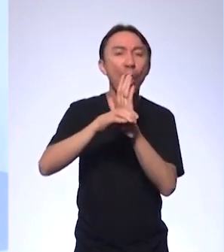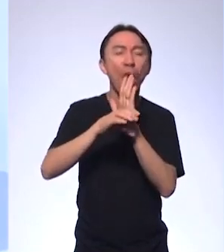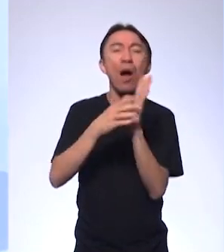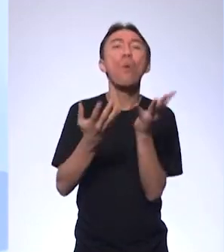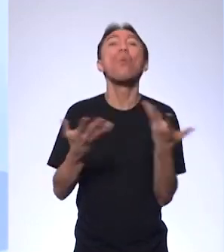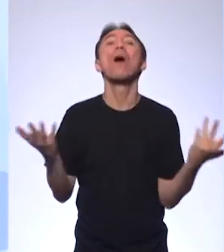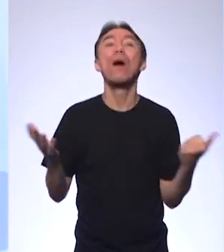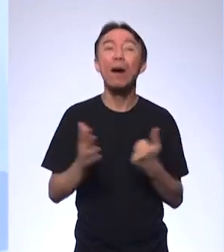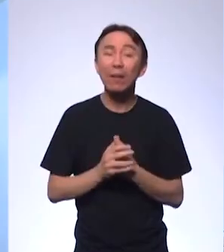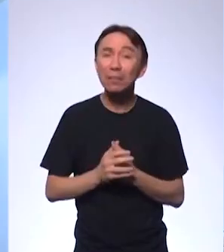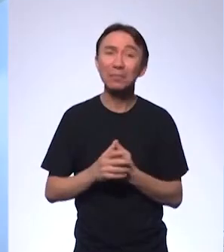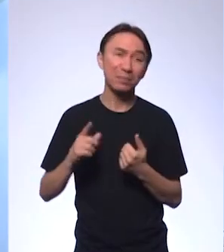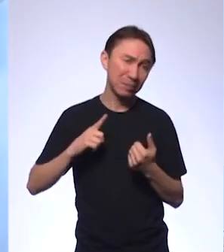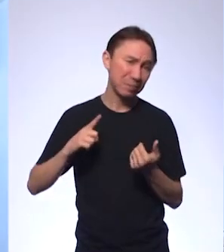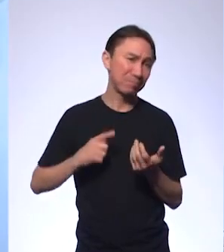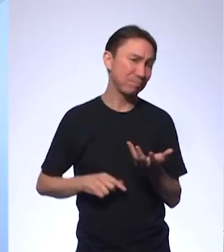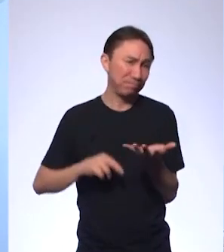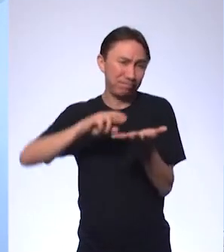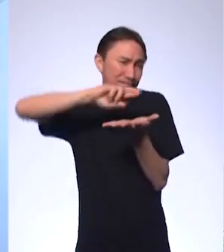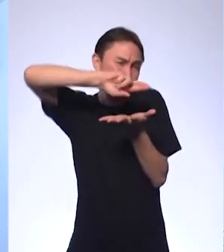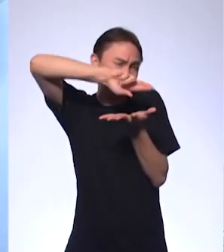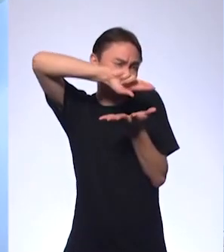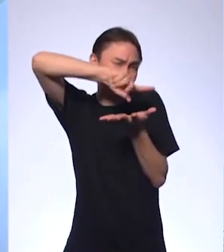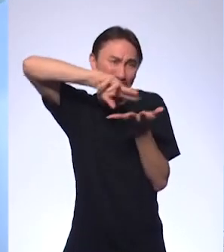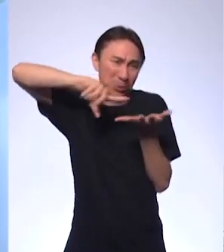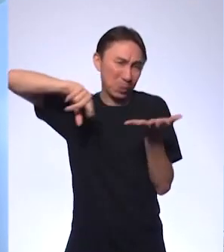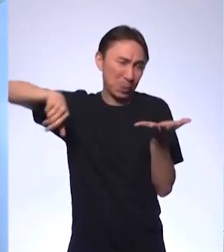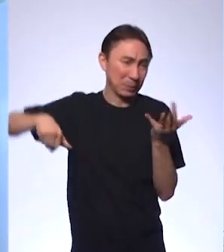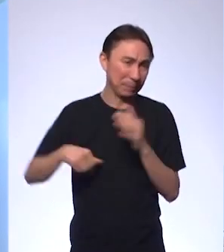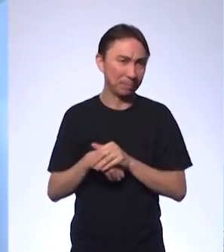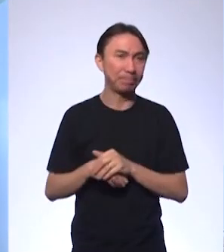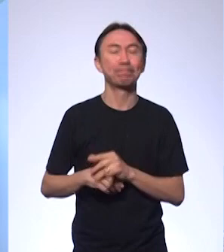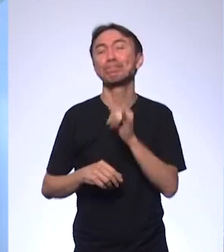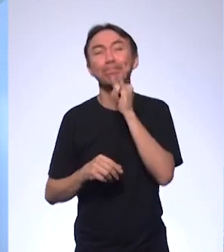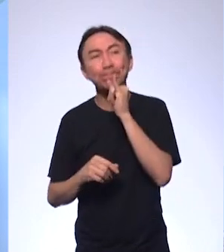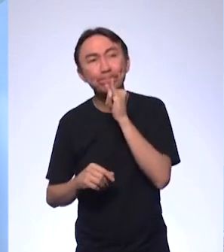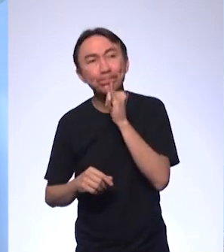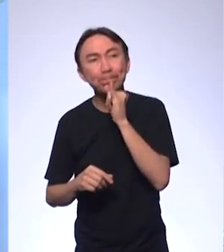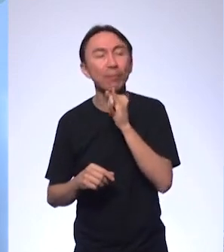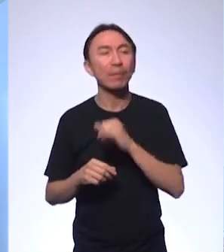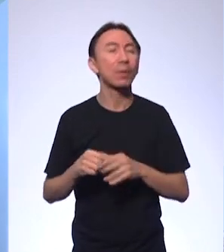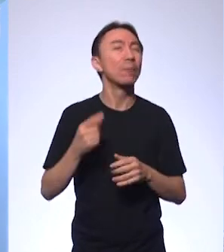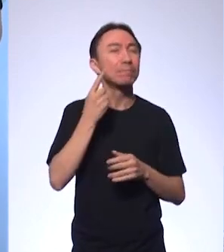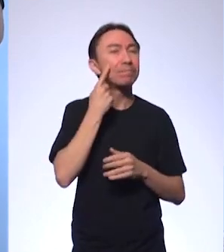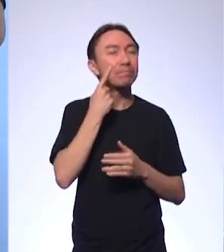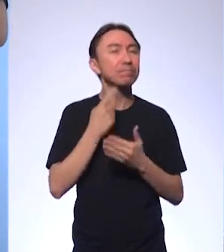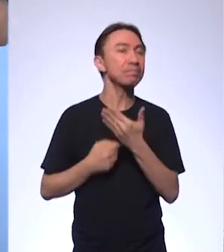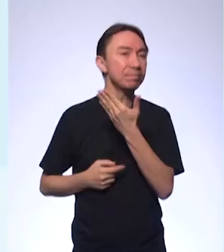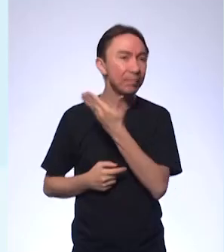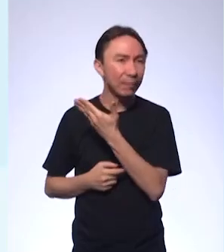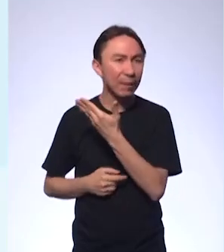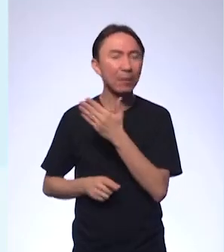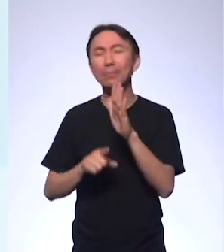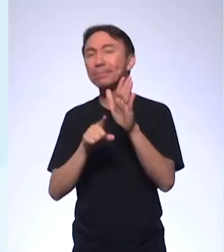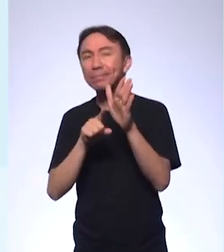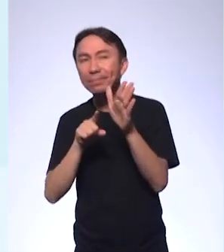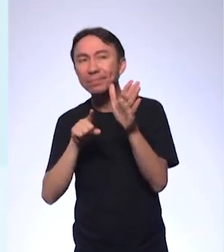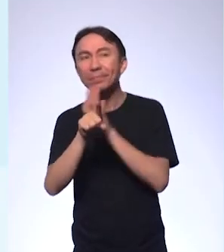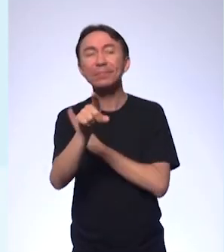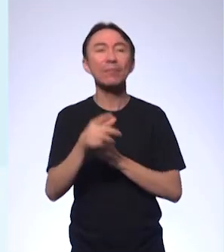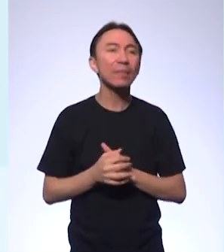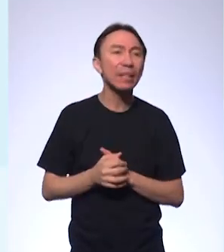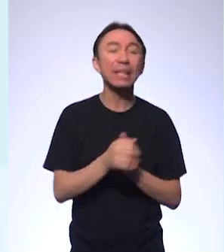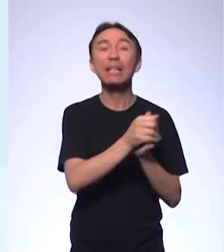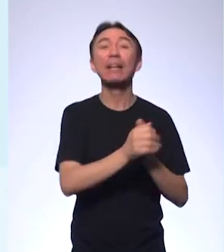muitos fatores aí. Tá? Então, a partir disso, eu coloquei aqui um questionamento. Né? Os seres vivos mais o ambiente, qual